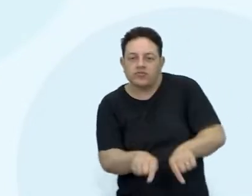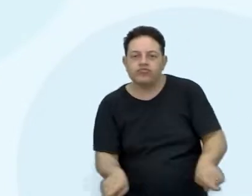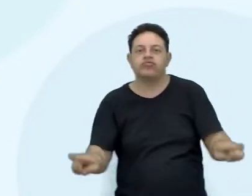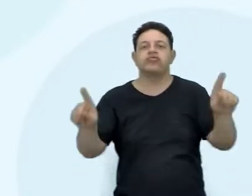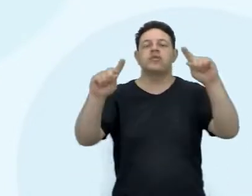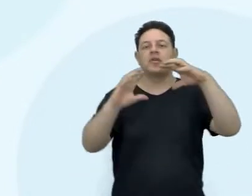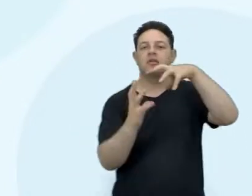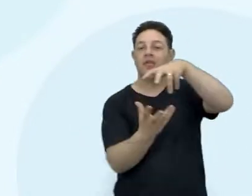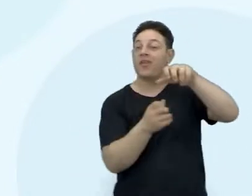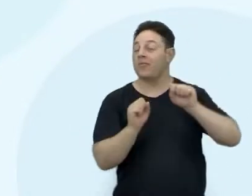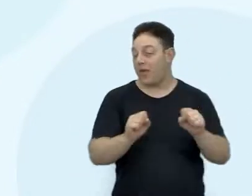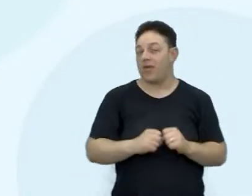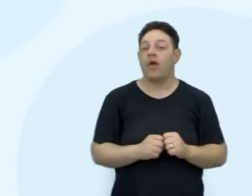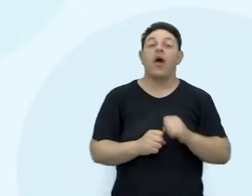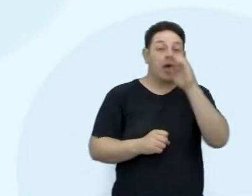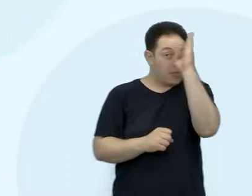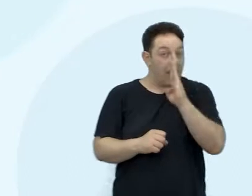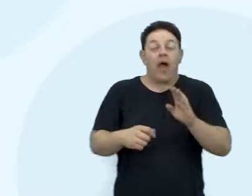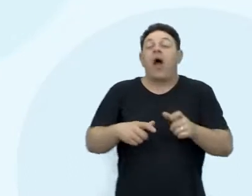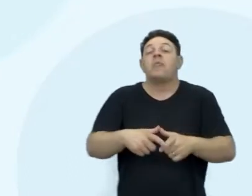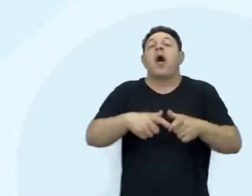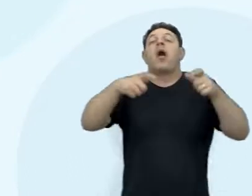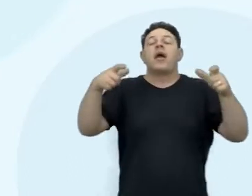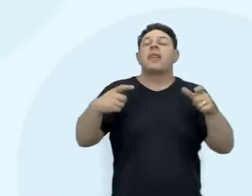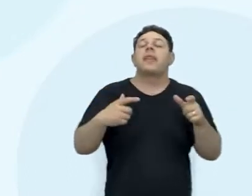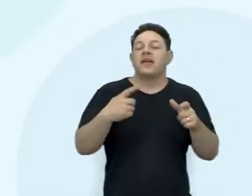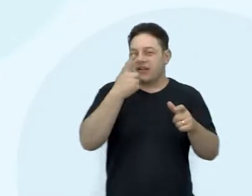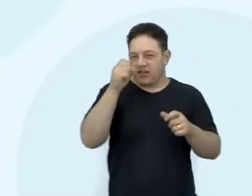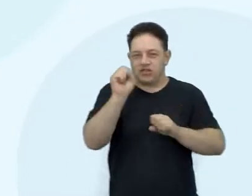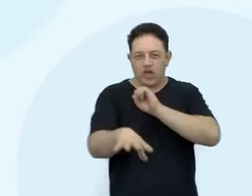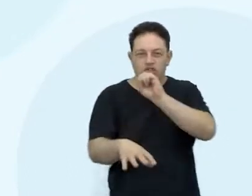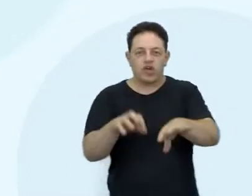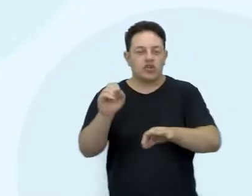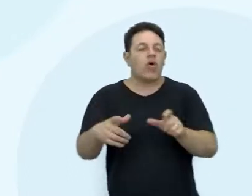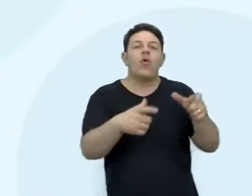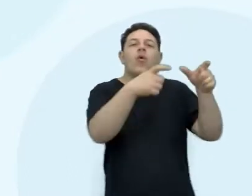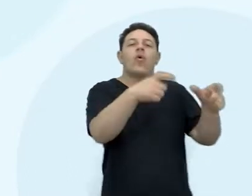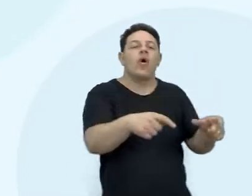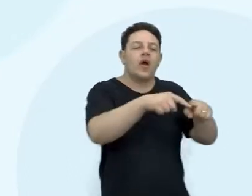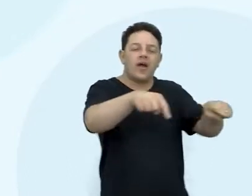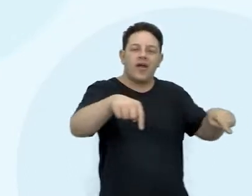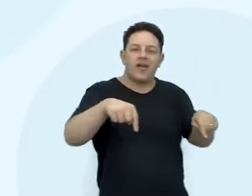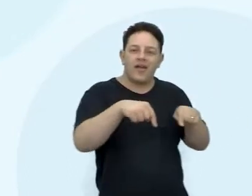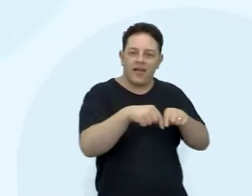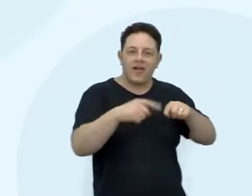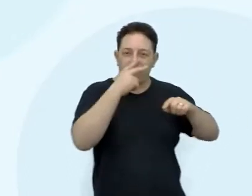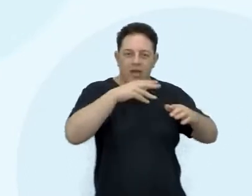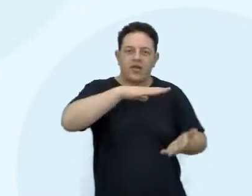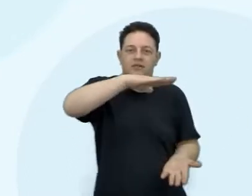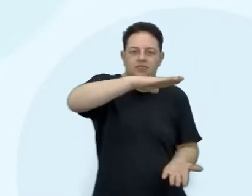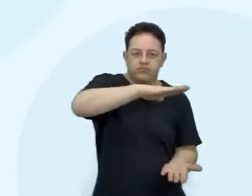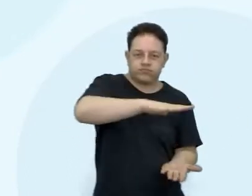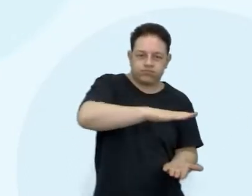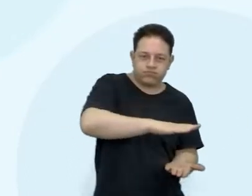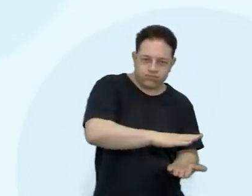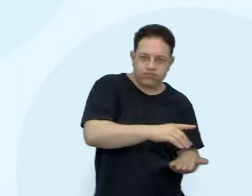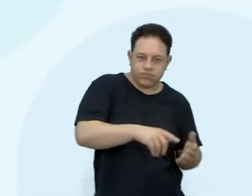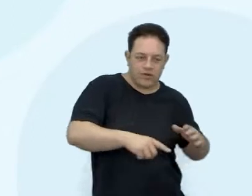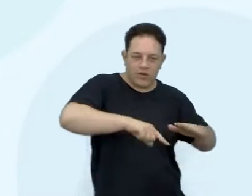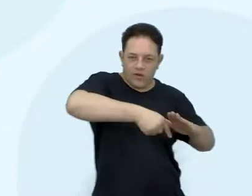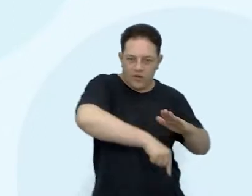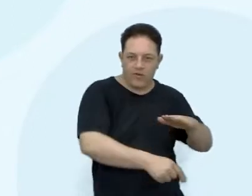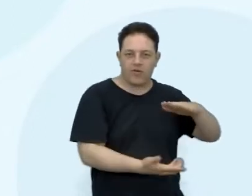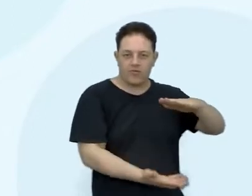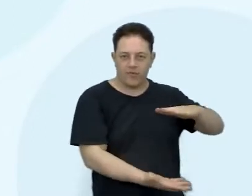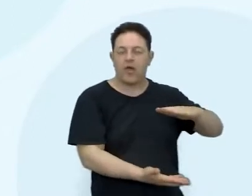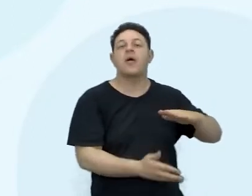Brasil, a maior parte do descarte de lixo vai hoje para os aterros sanitários, mas nem sempre foi assim. Eram